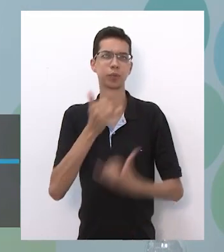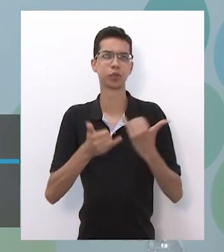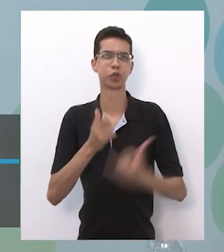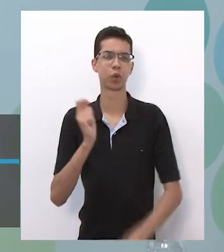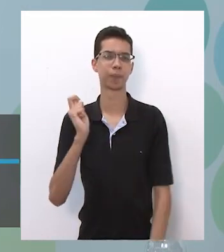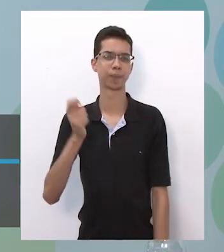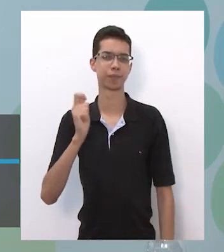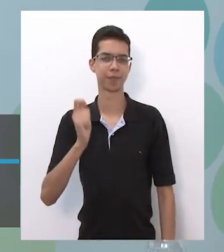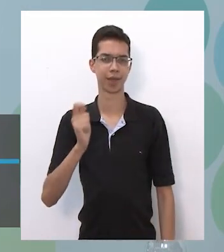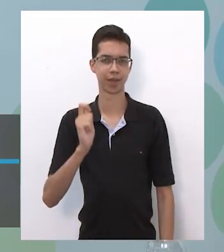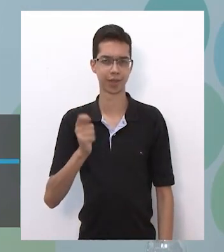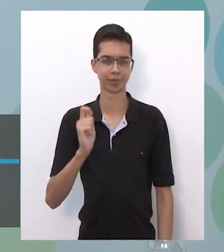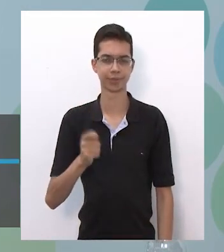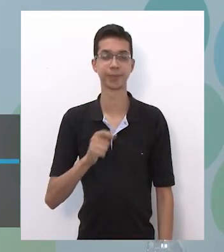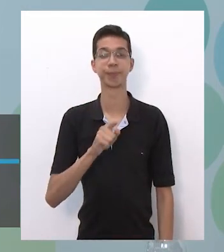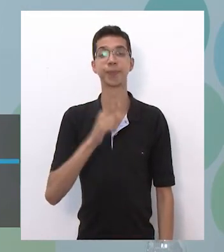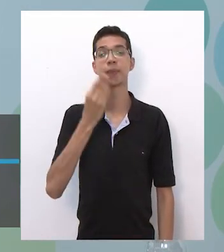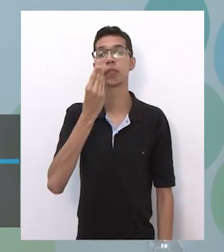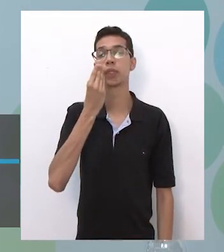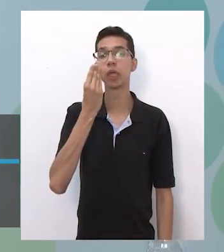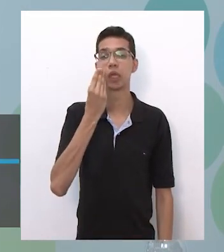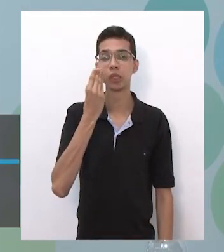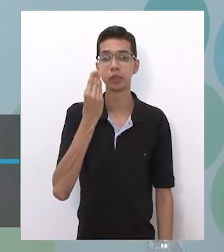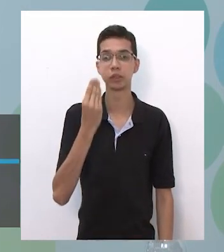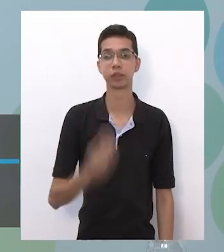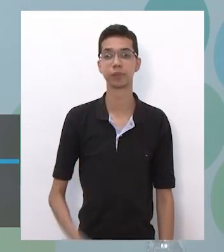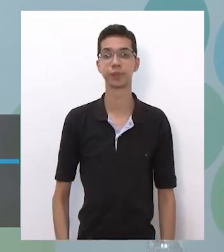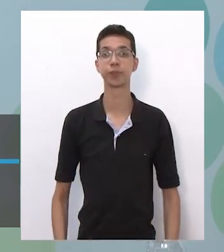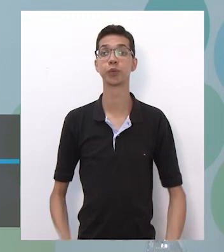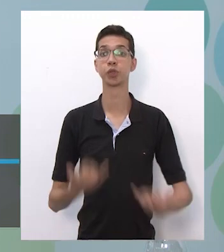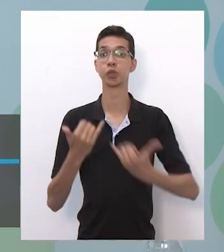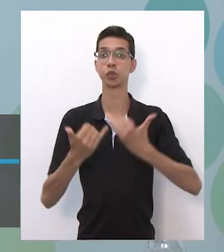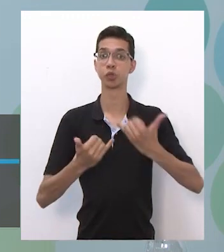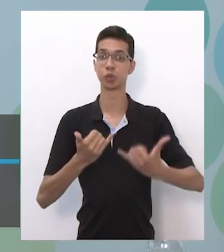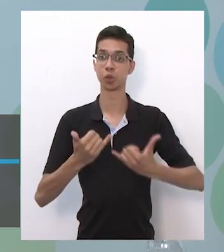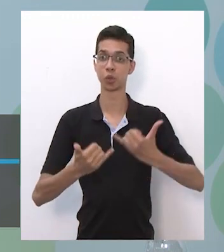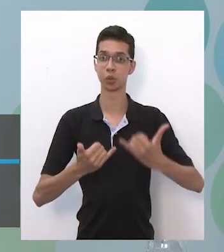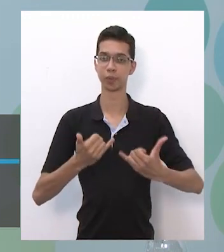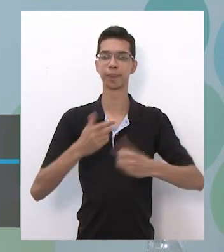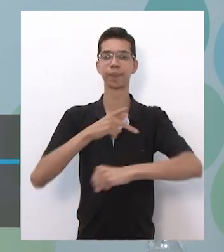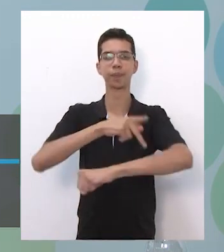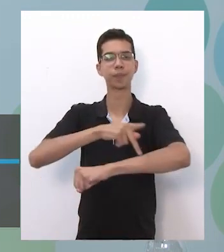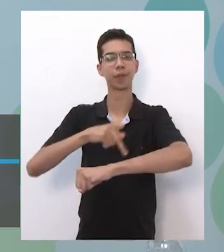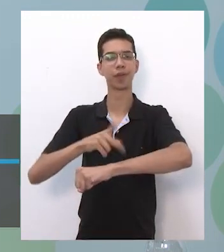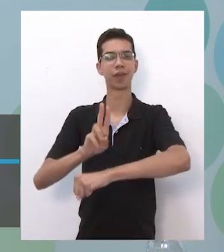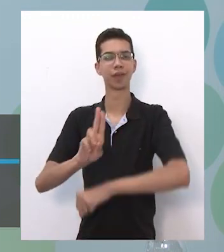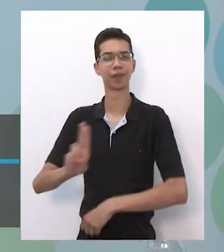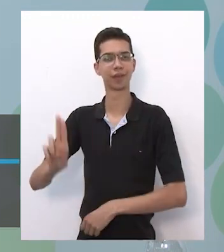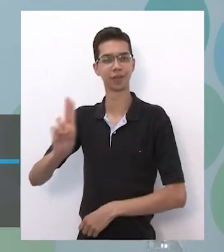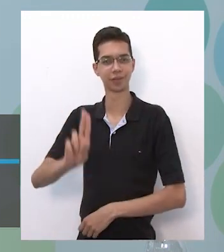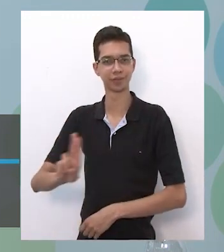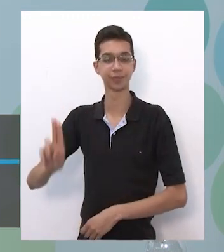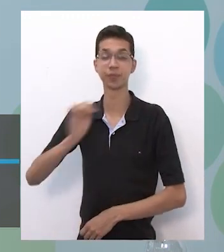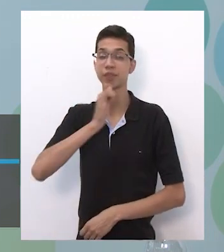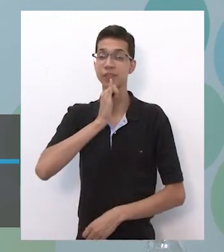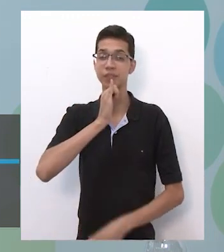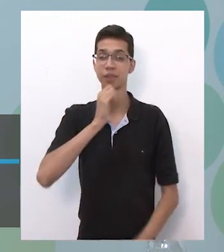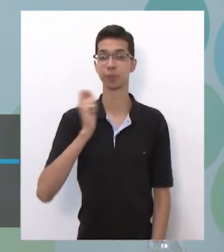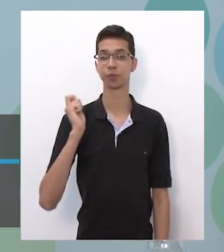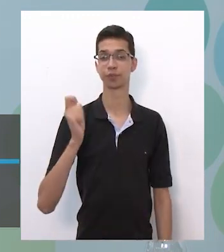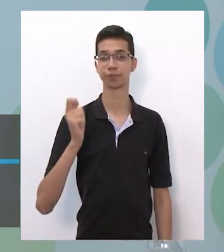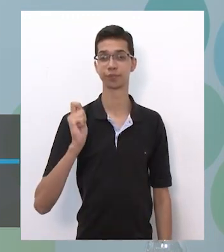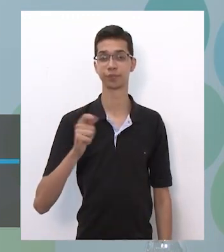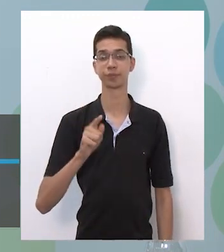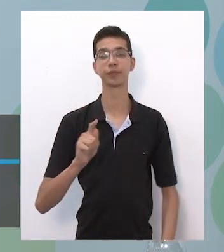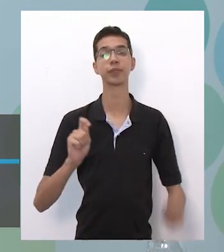Monopólio, onde você tenta fazer o seguinte: transformar esse jogo de uma maneira mais pedagógica. Então, por exemplo, no Minecraft, você pode utilizar um